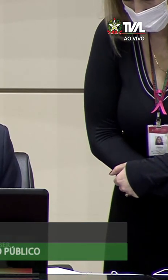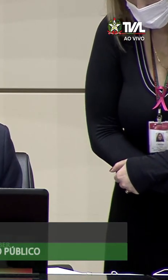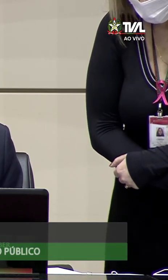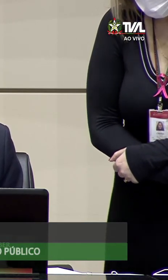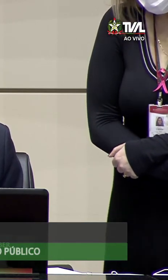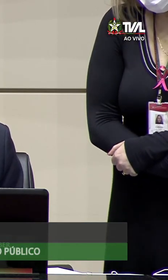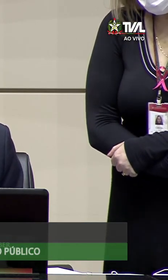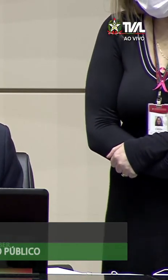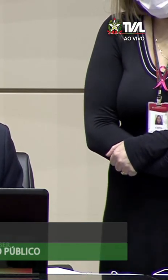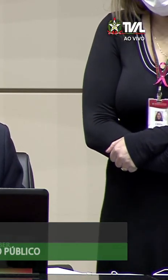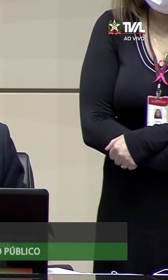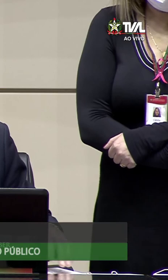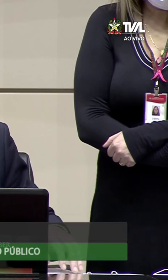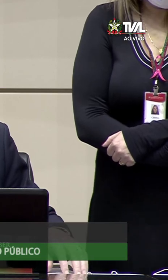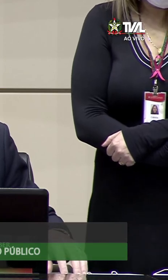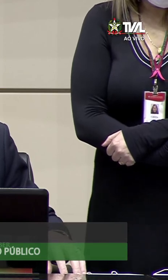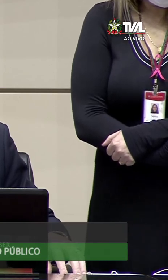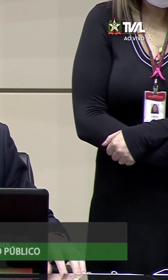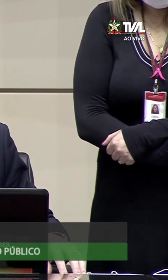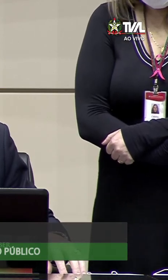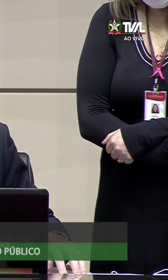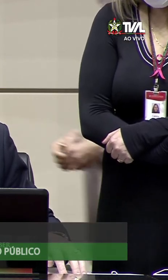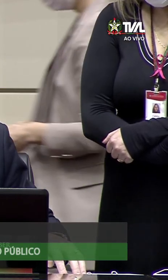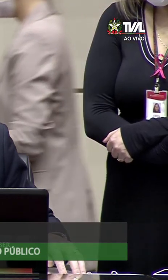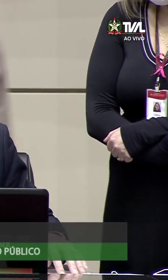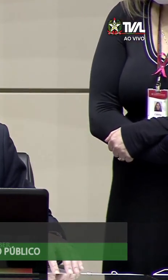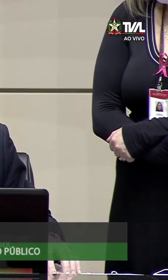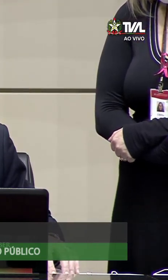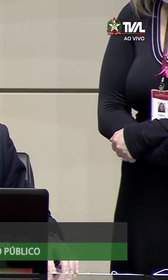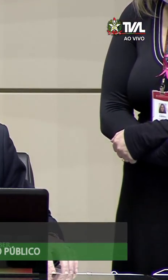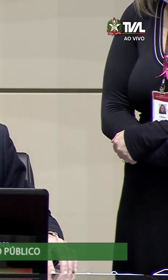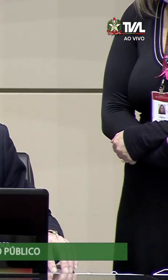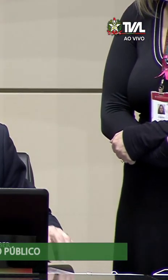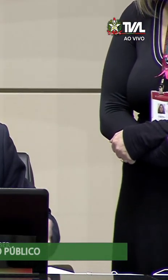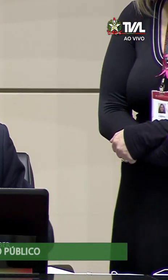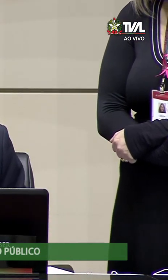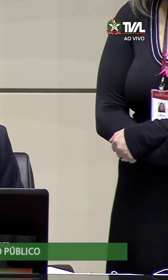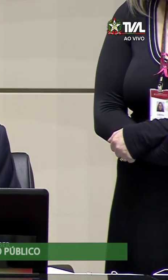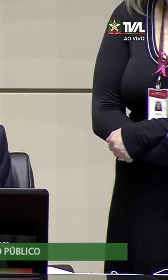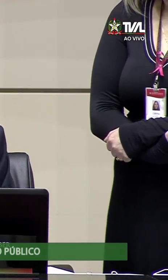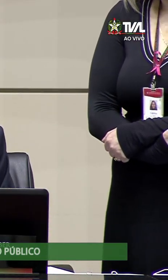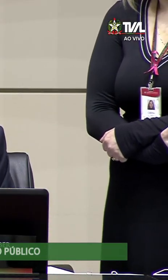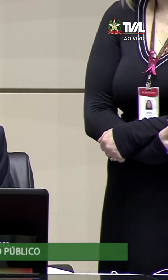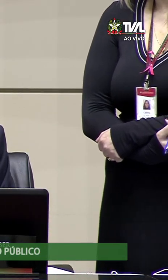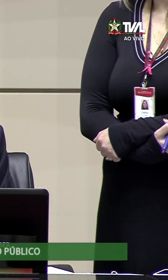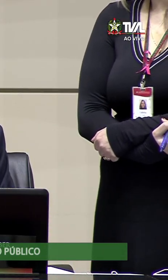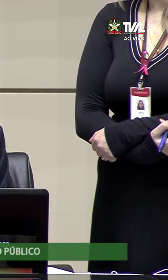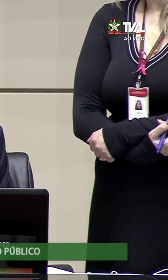Então, coloco então agora em votação, né, a anulação